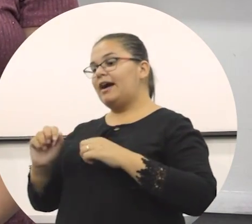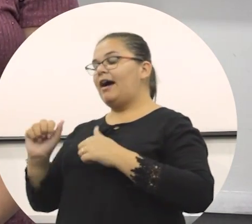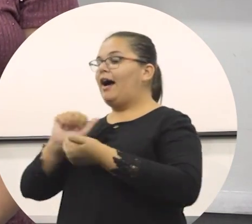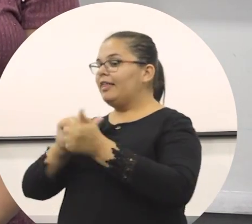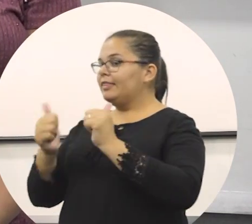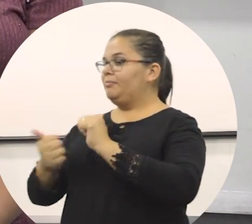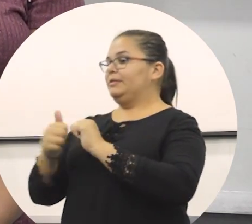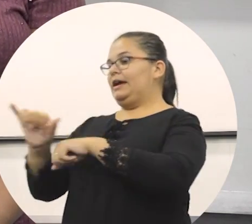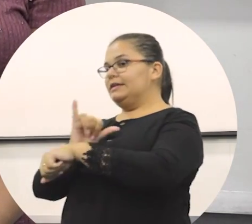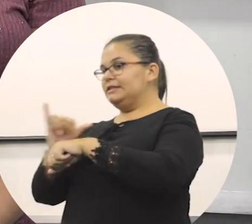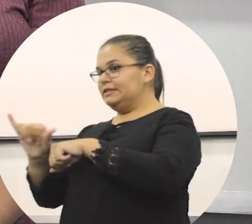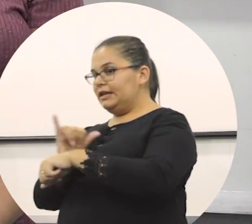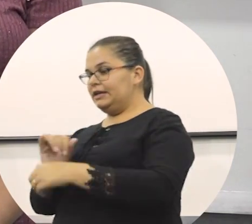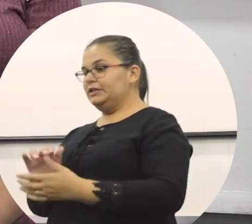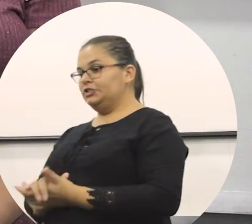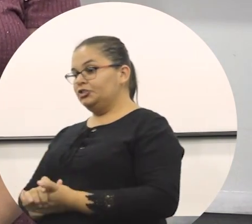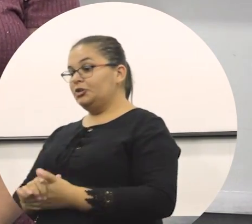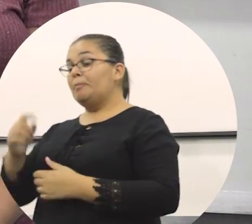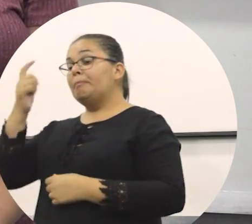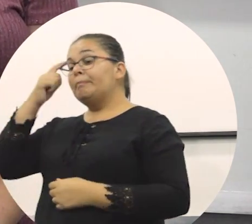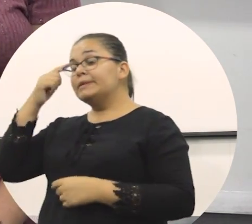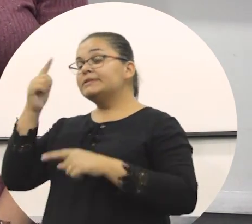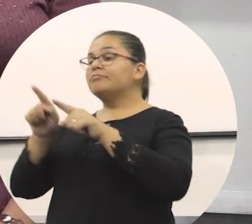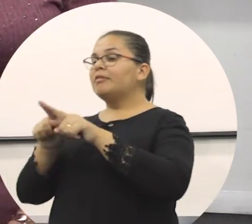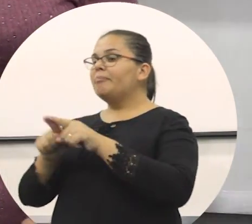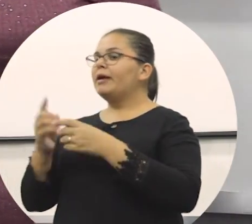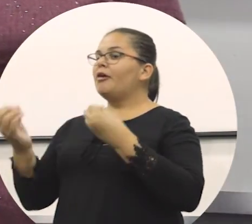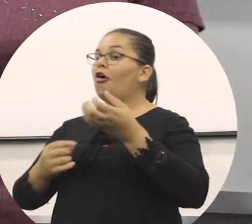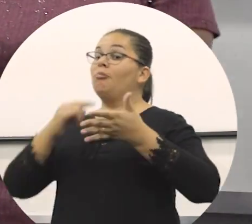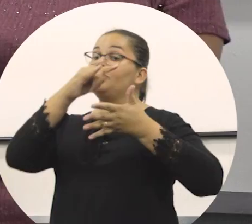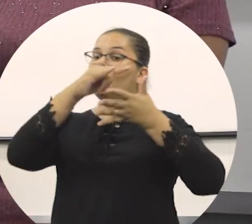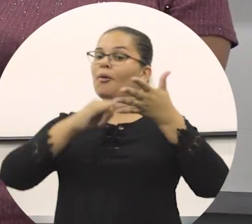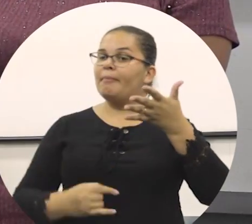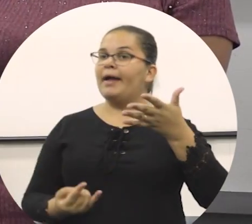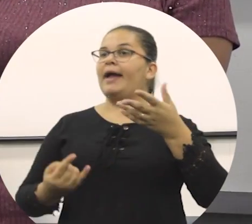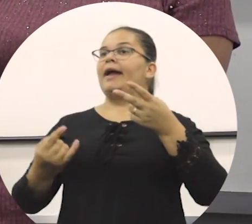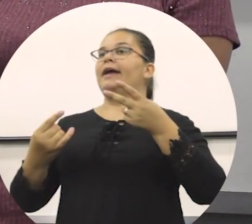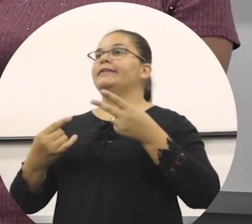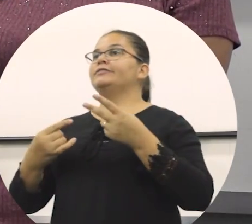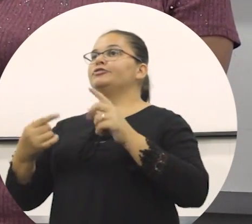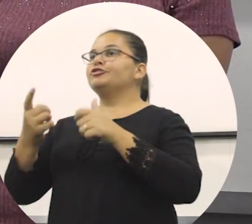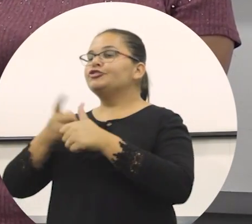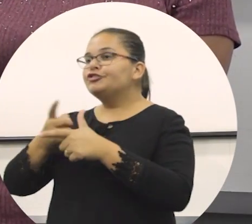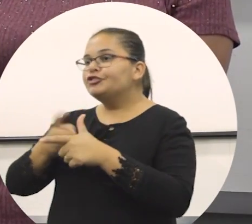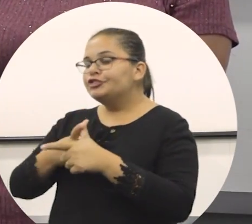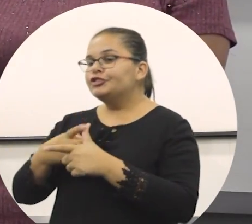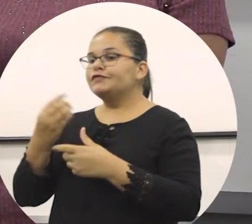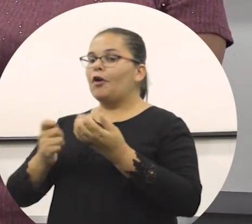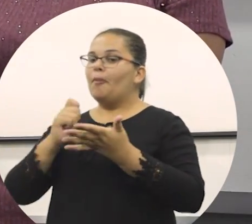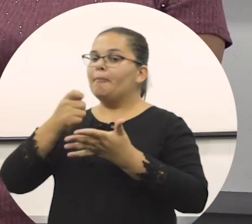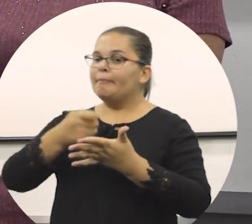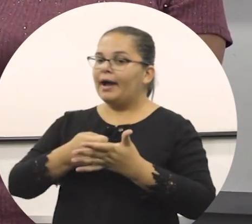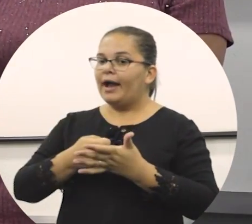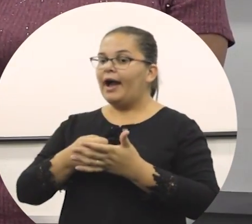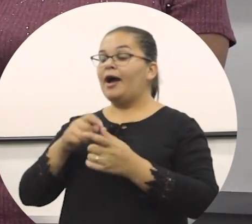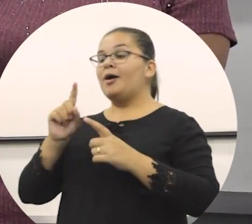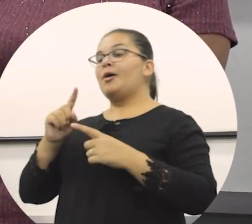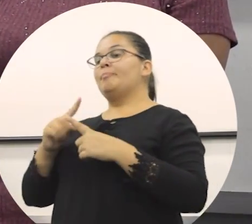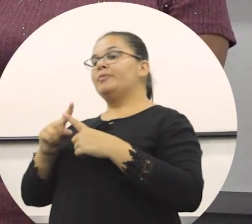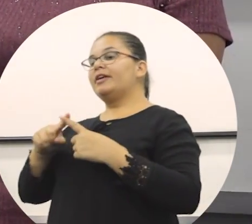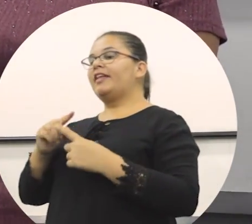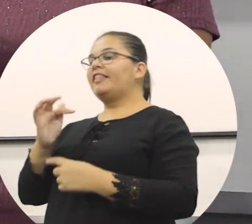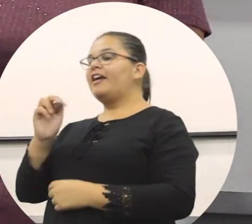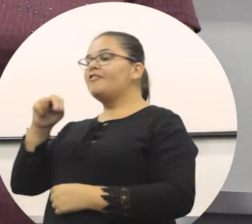na alfabetização de adultos, documentos, contas a pagar, coisas que são relacionadas ao contexto e à função social